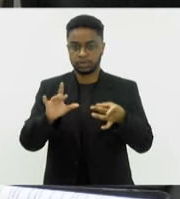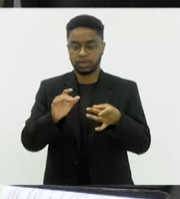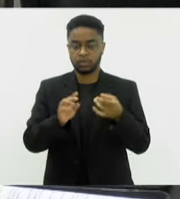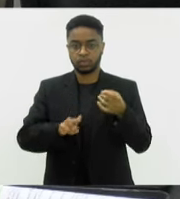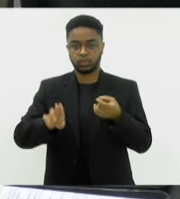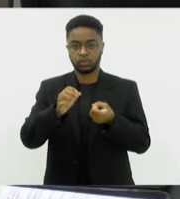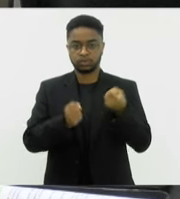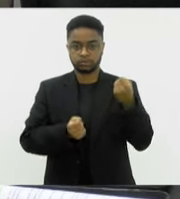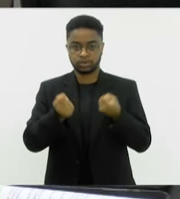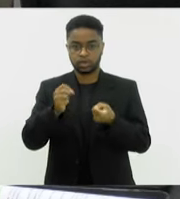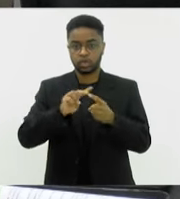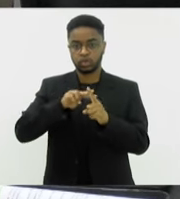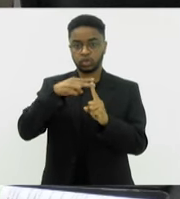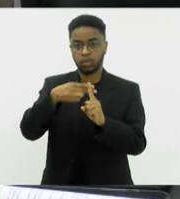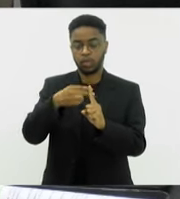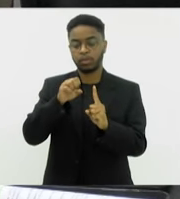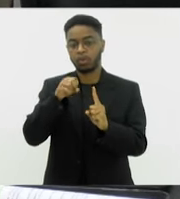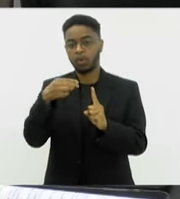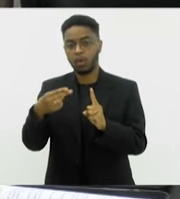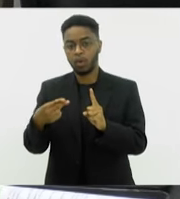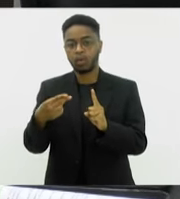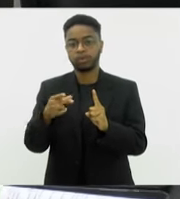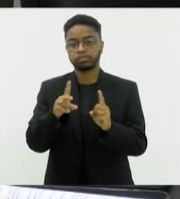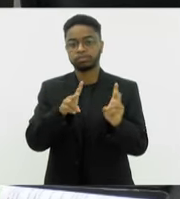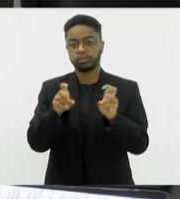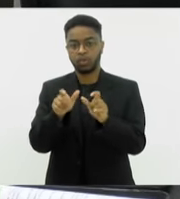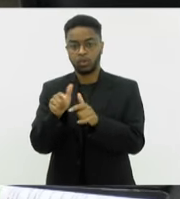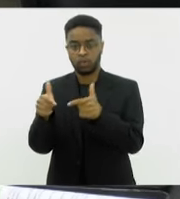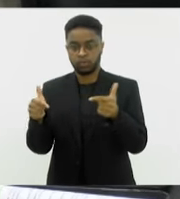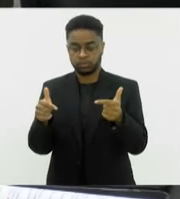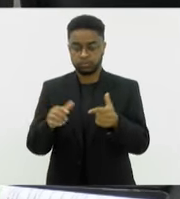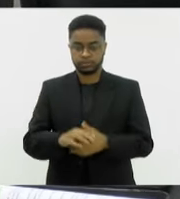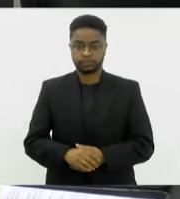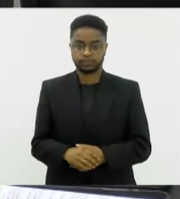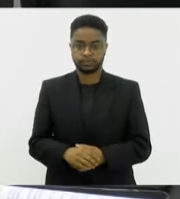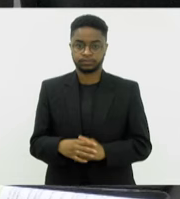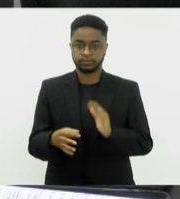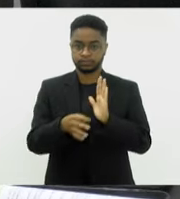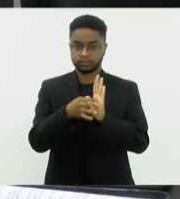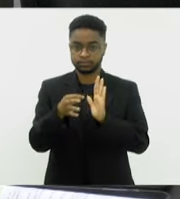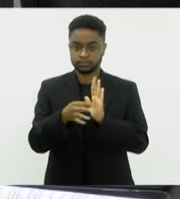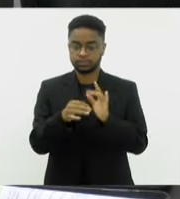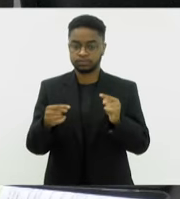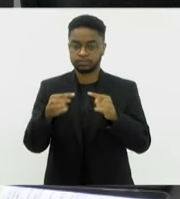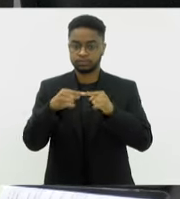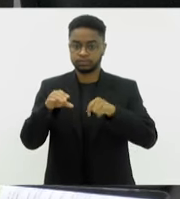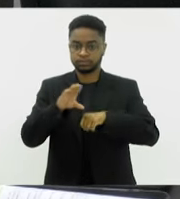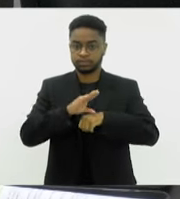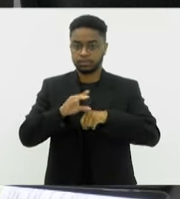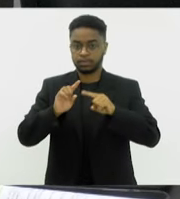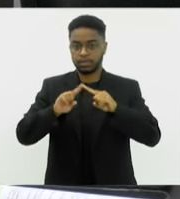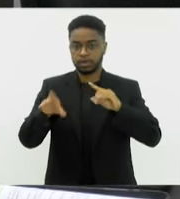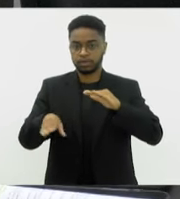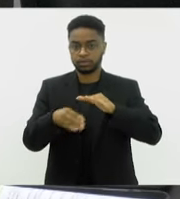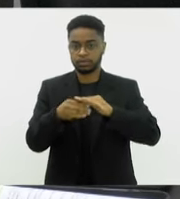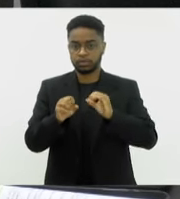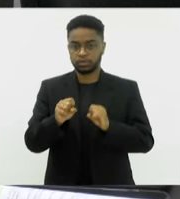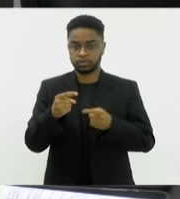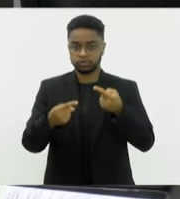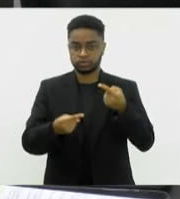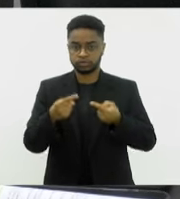em dobro ou de forma irregular e da outras providências. O parecer é pela constitucionalidade com emendas. Em